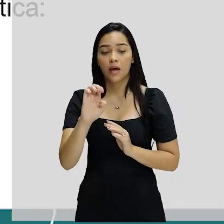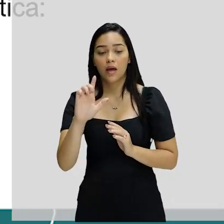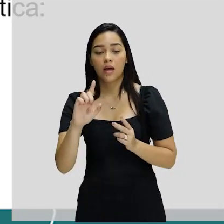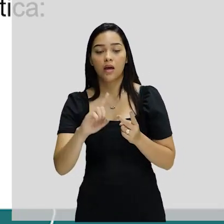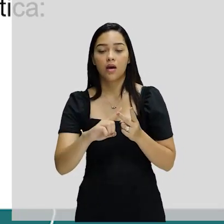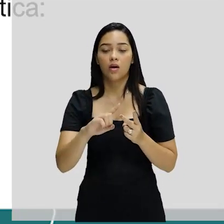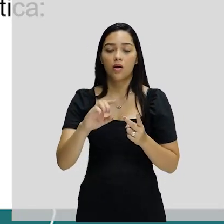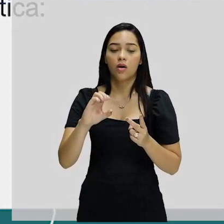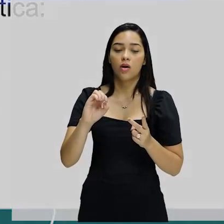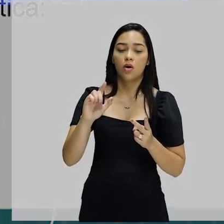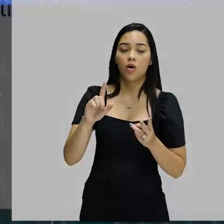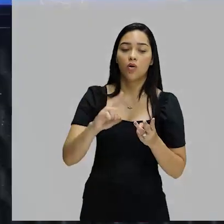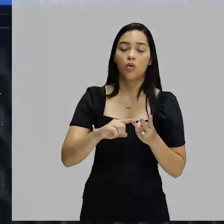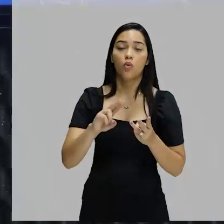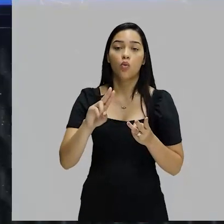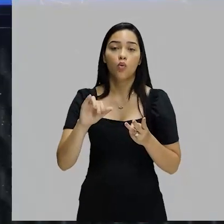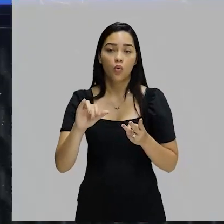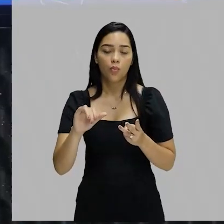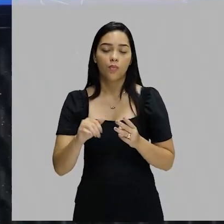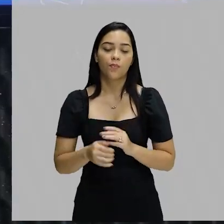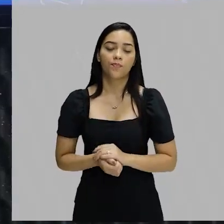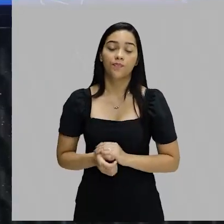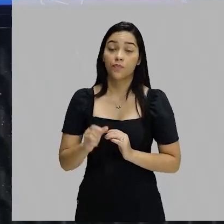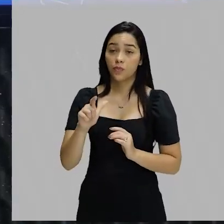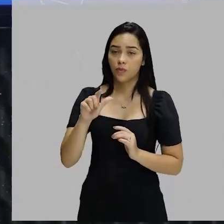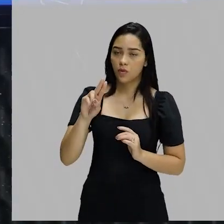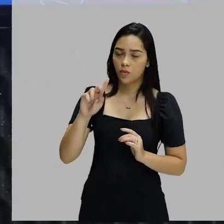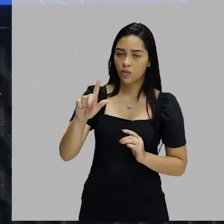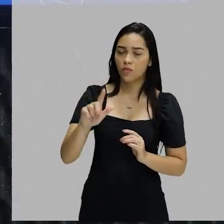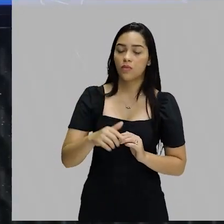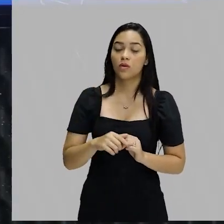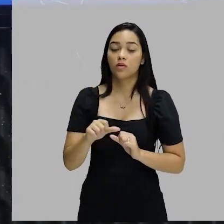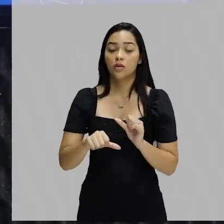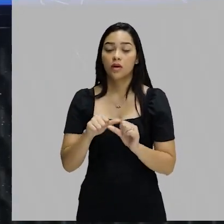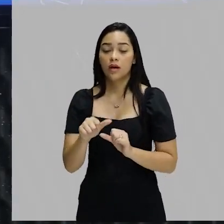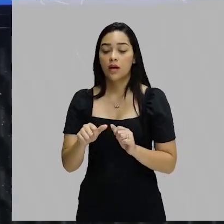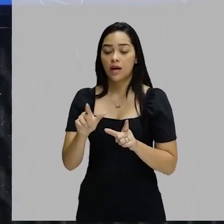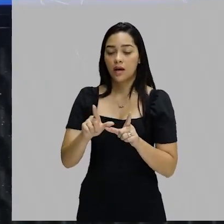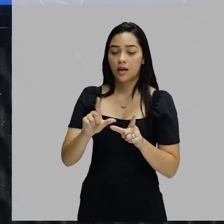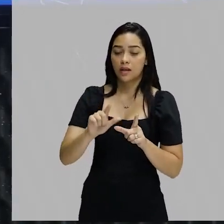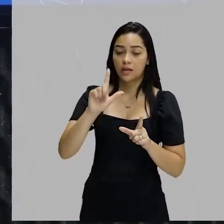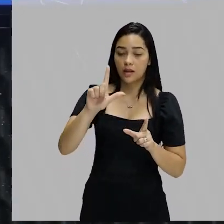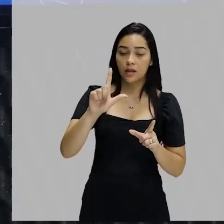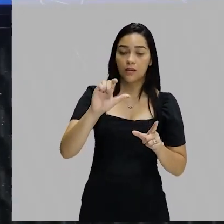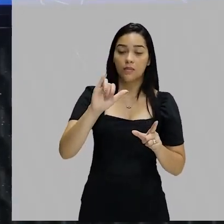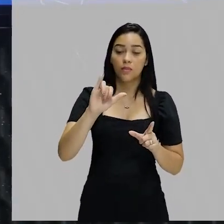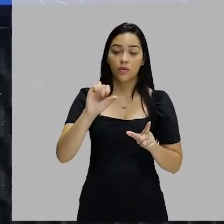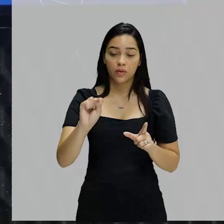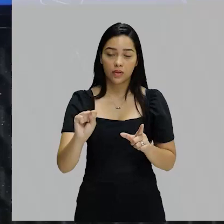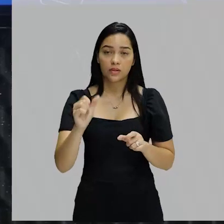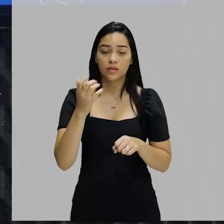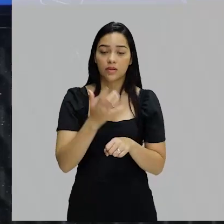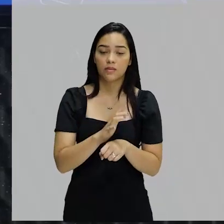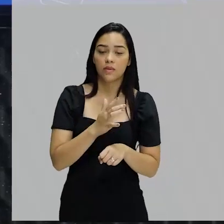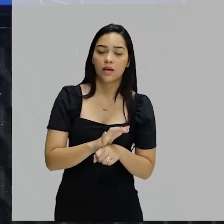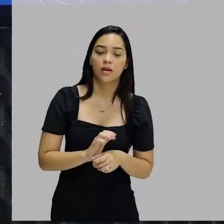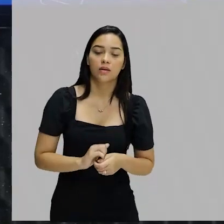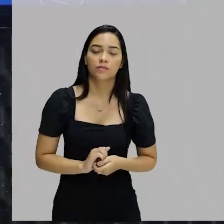ao, el, ol e u. Nessa devemos trocar a letra L por is, né, na prática.